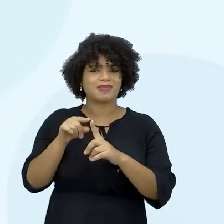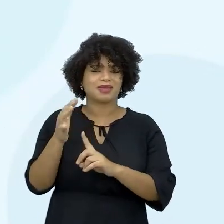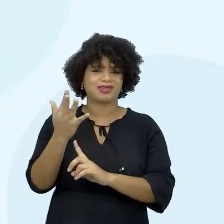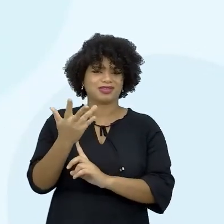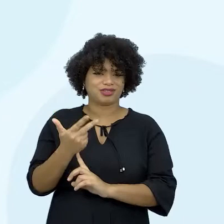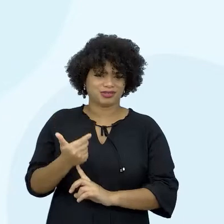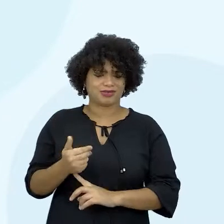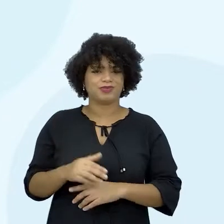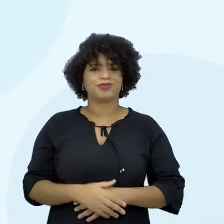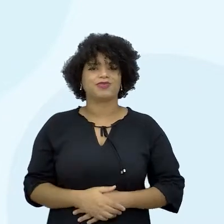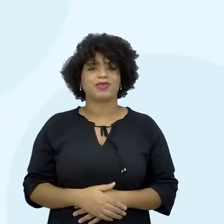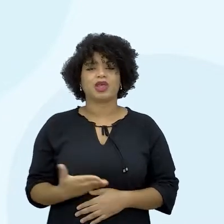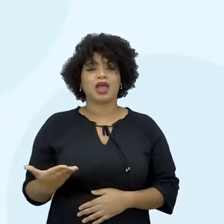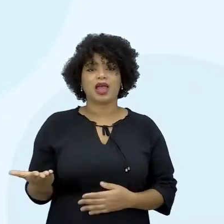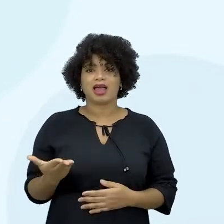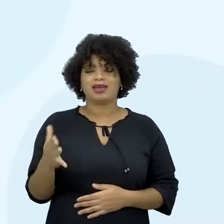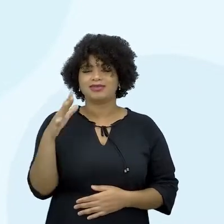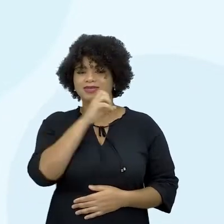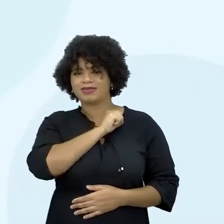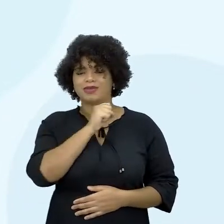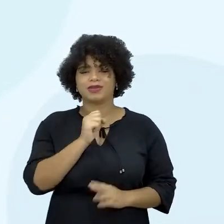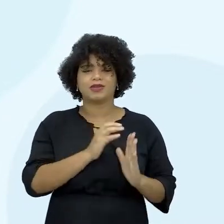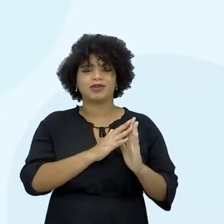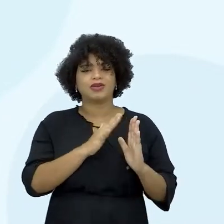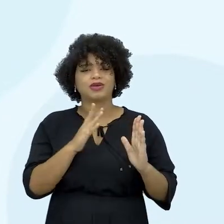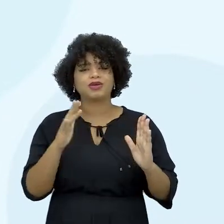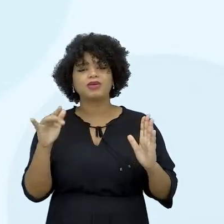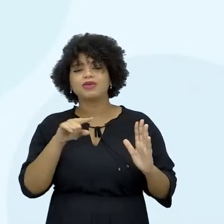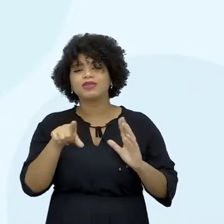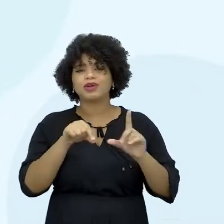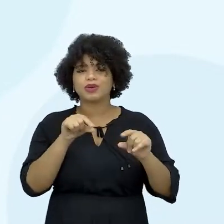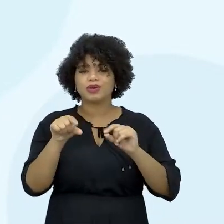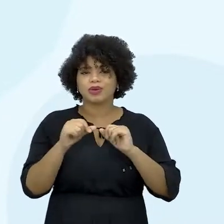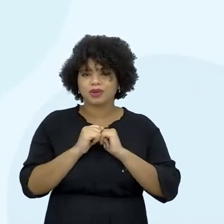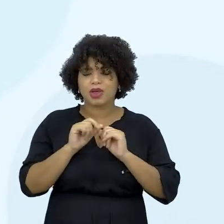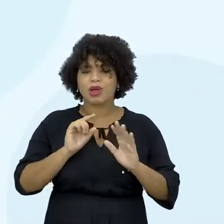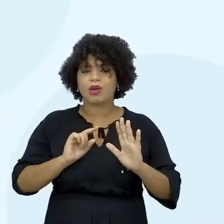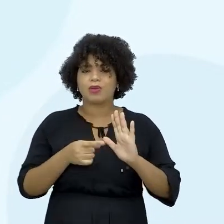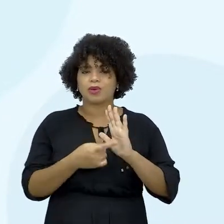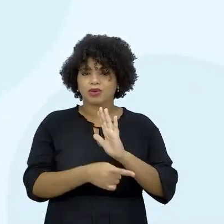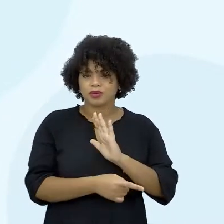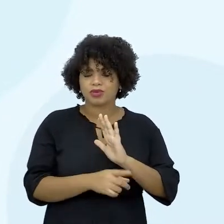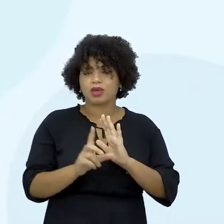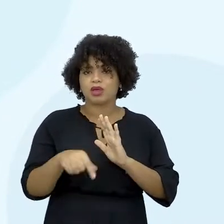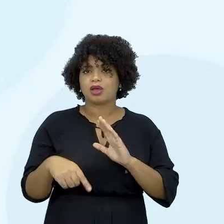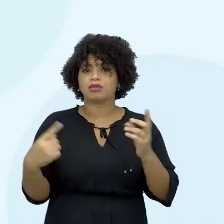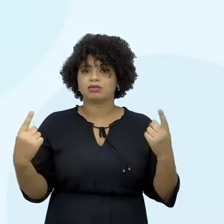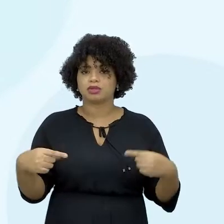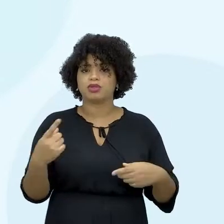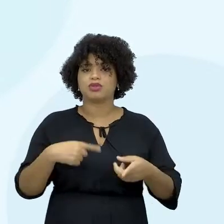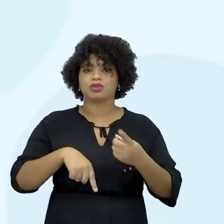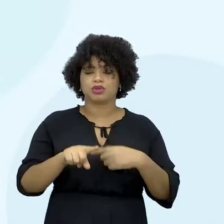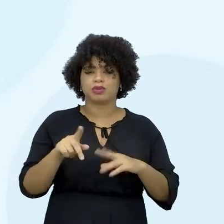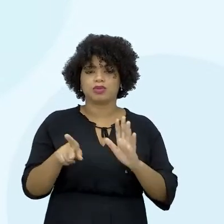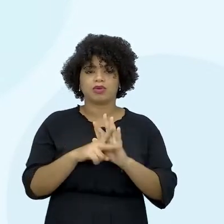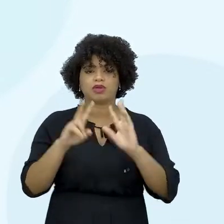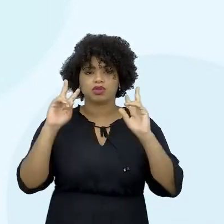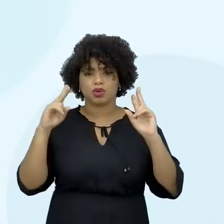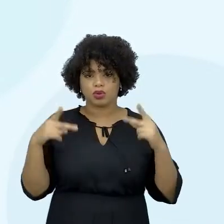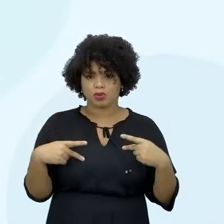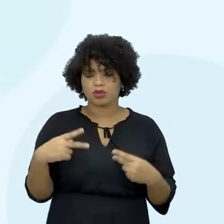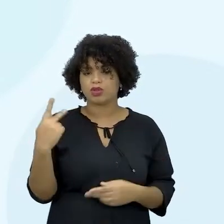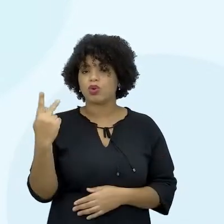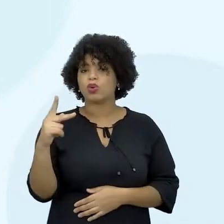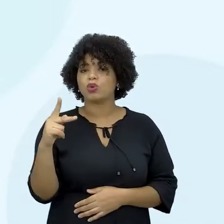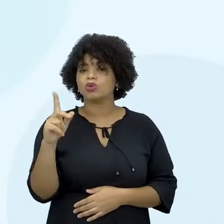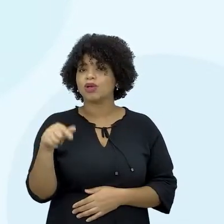passando rapidamente aqui pelo seu percurso, né, você escolheu o aprofundamento Superar Desafio de Humanas. O seu